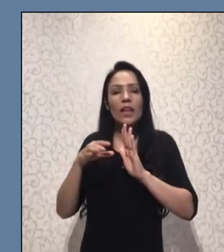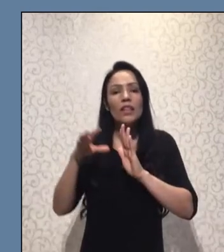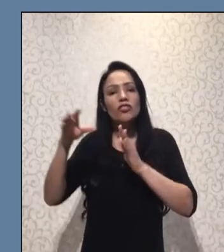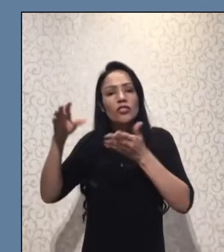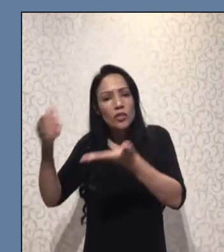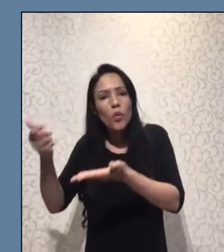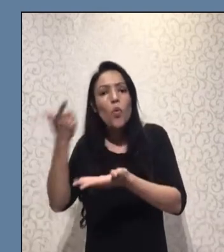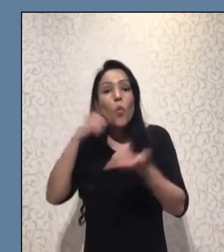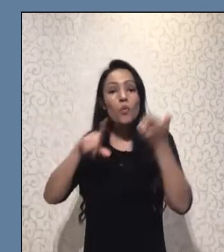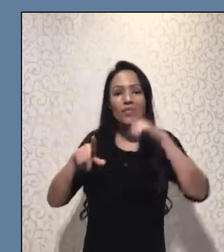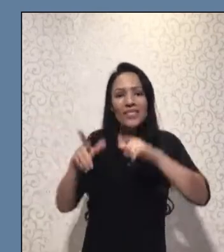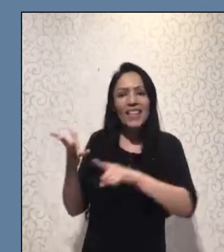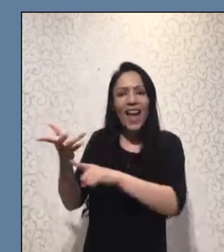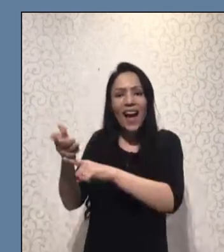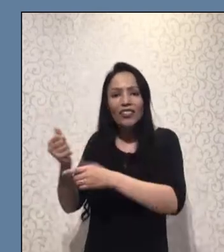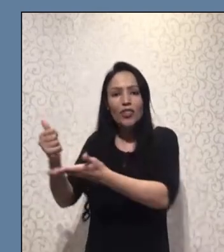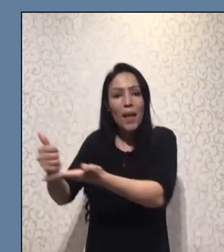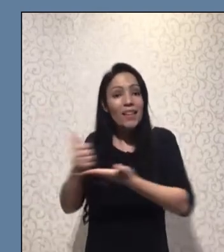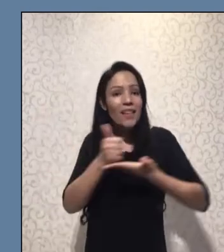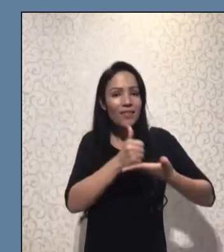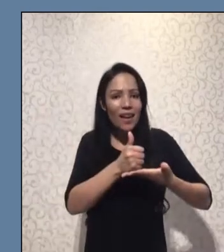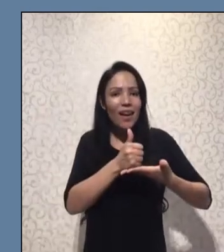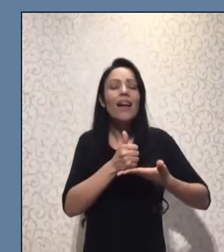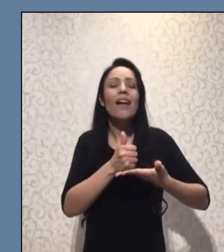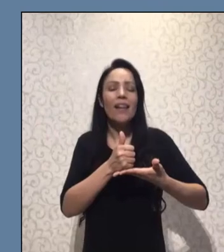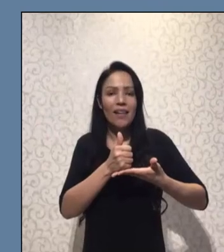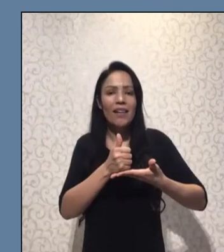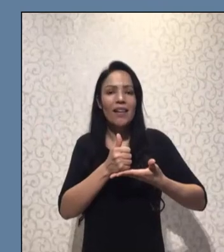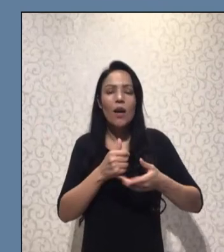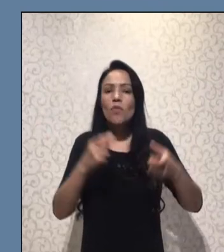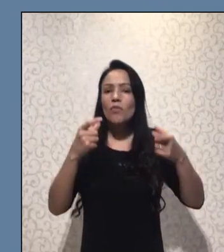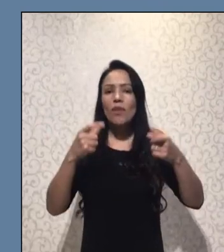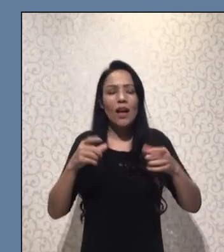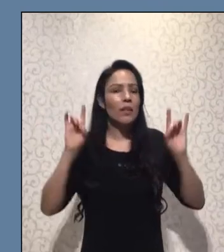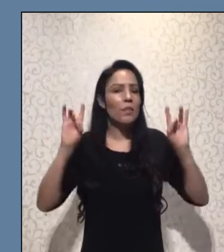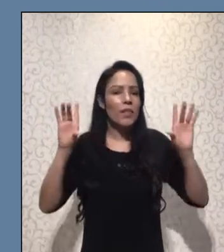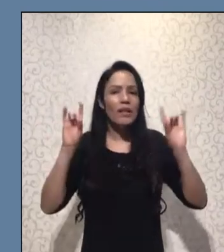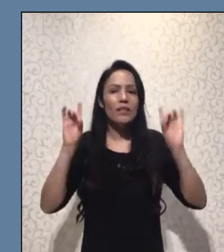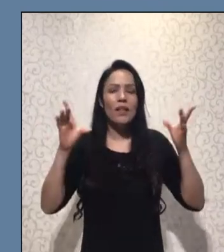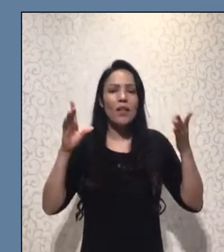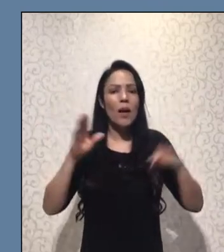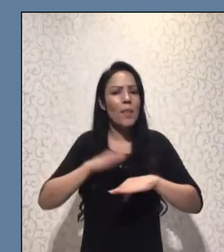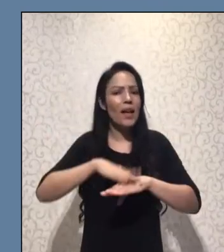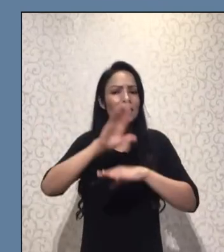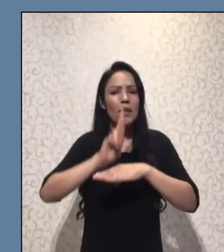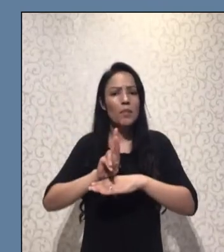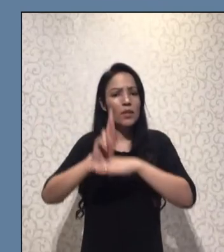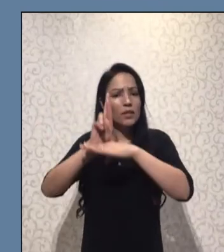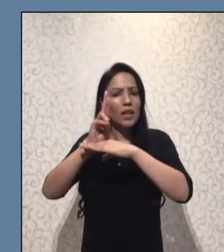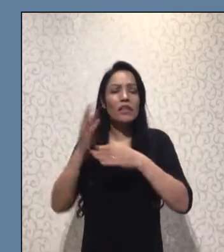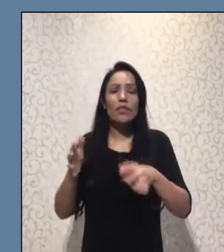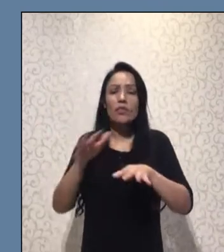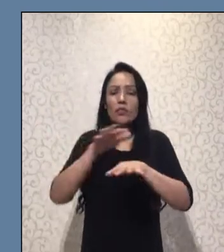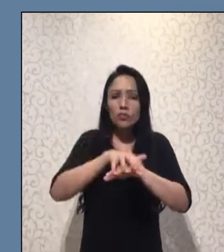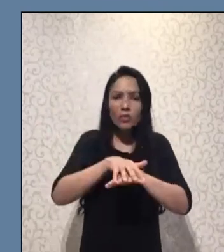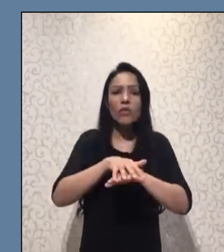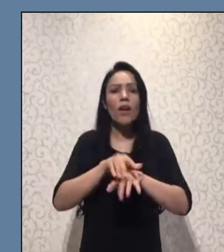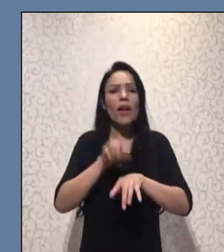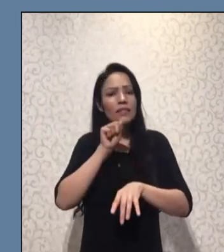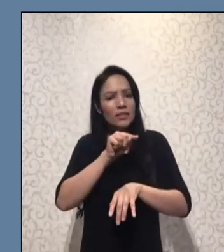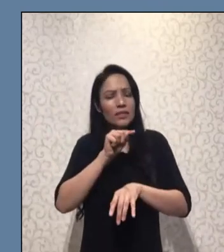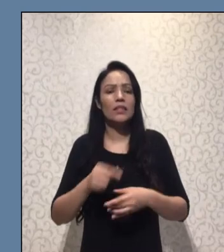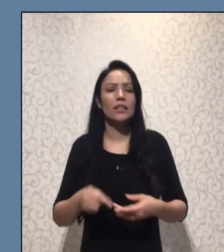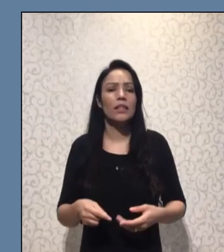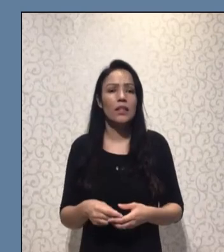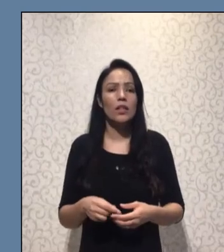lugar privilegiado quando a gente pensa em maior representatividade e inclusão. E aí, não falando de um museu